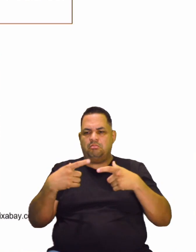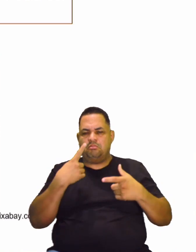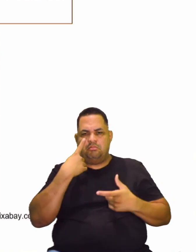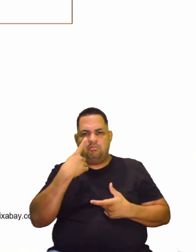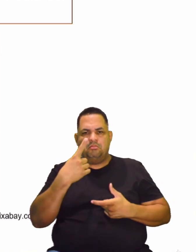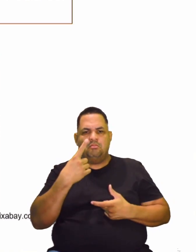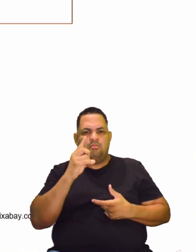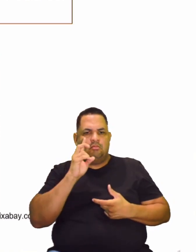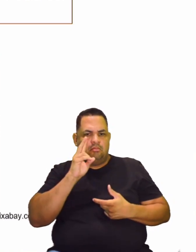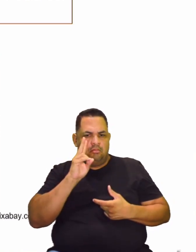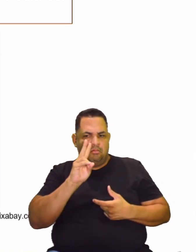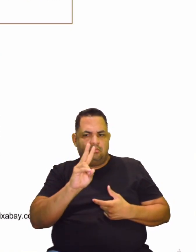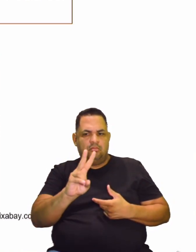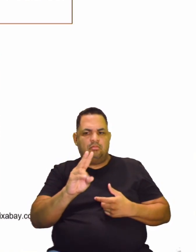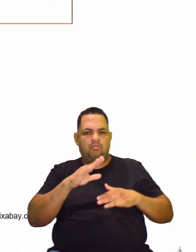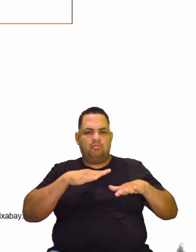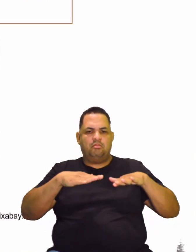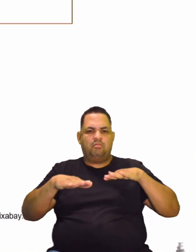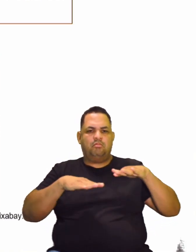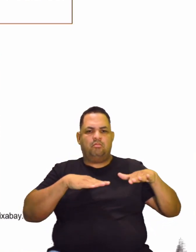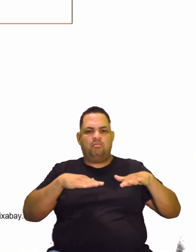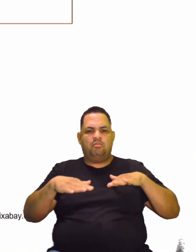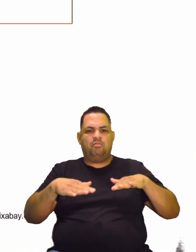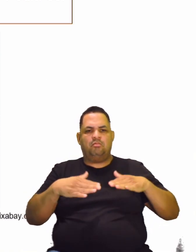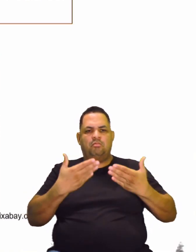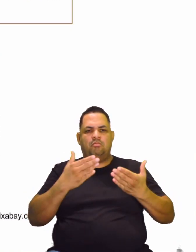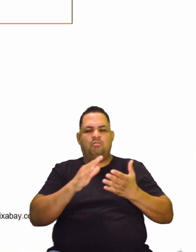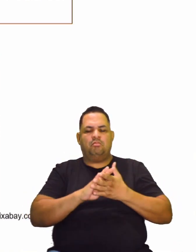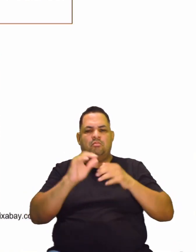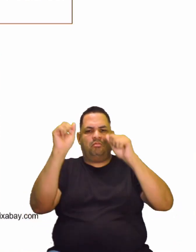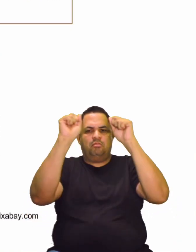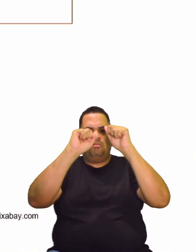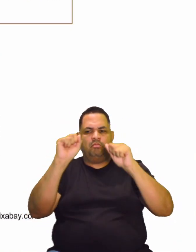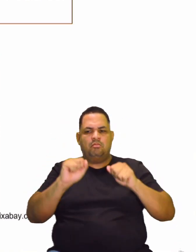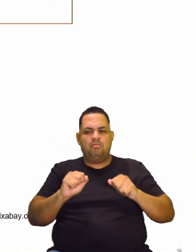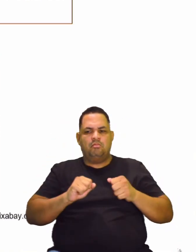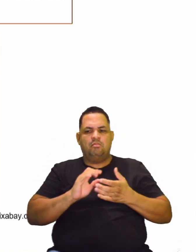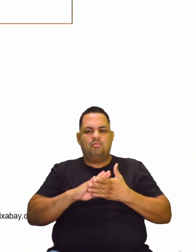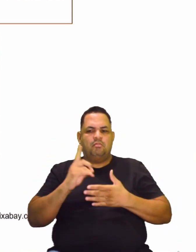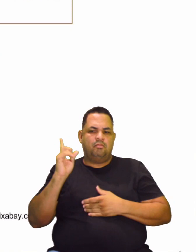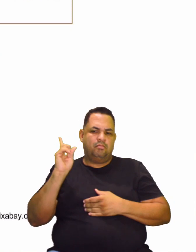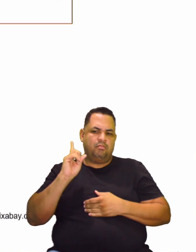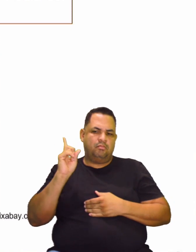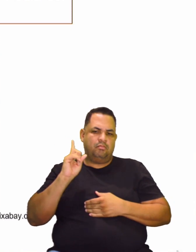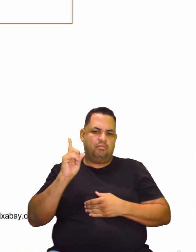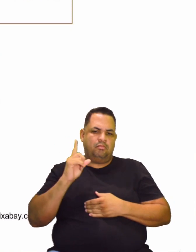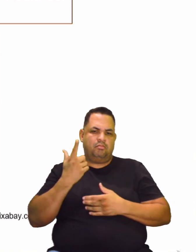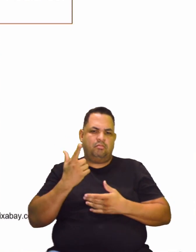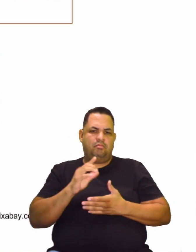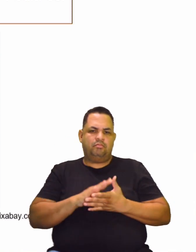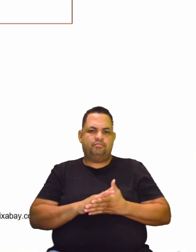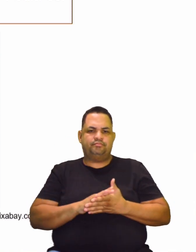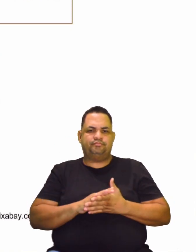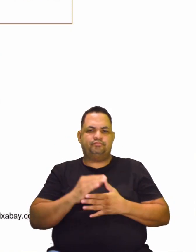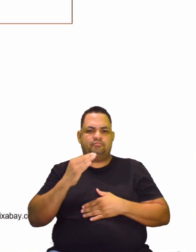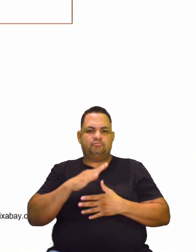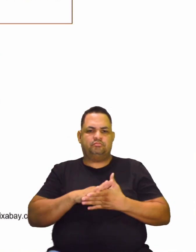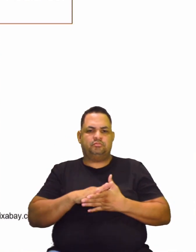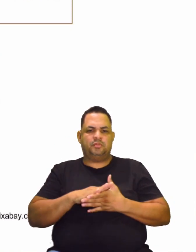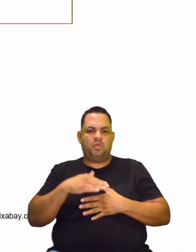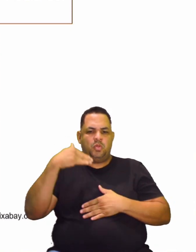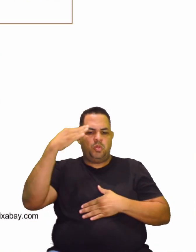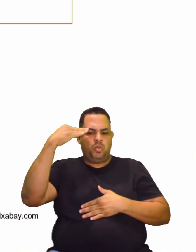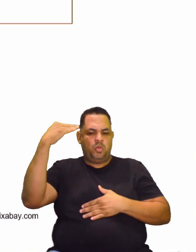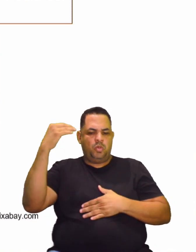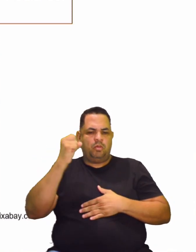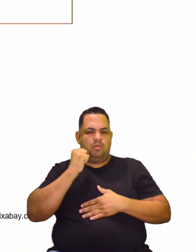né, ver aí o movimento dessas esculturas aqui. Pelo jeito, dois heróis de guerras, né?